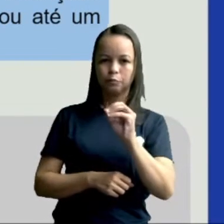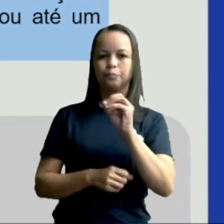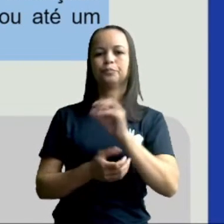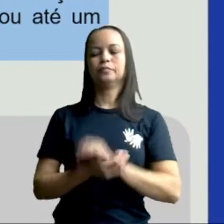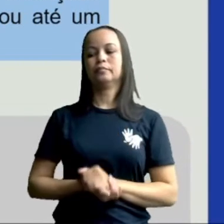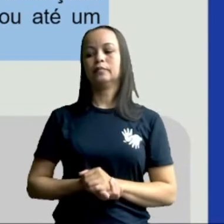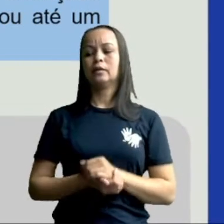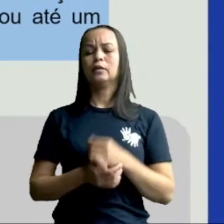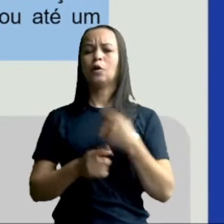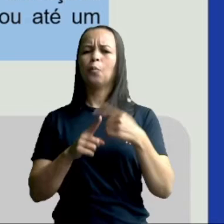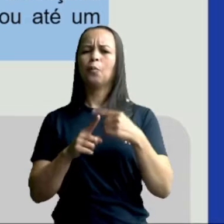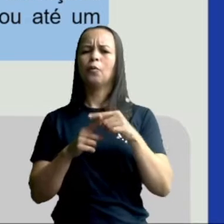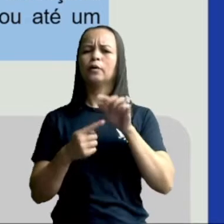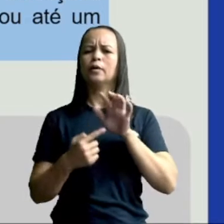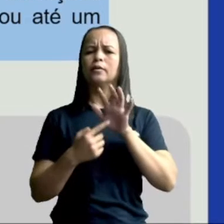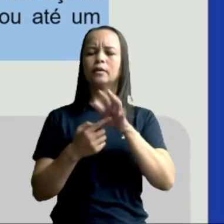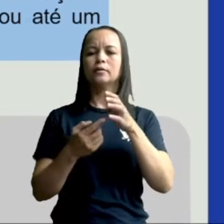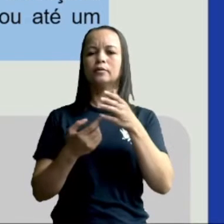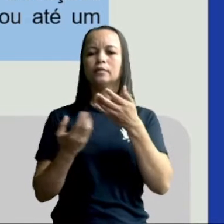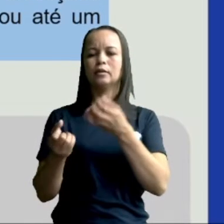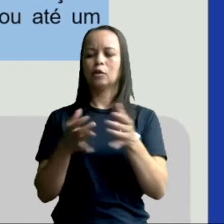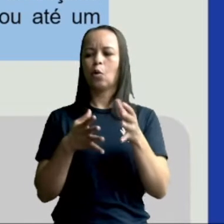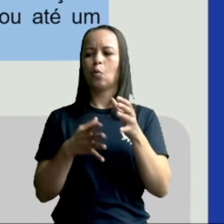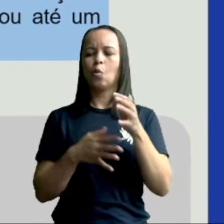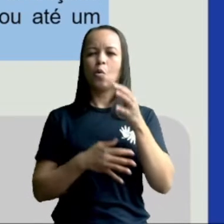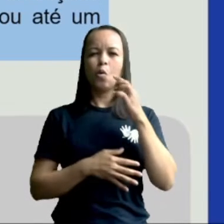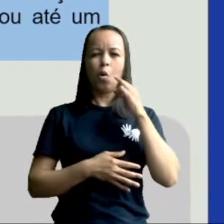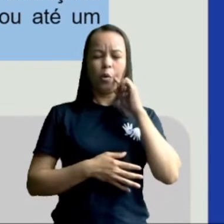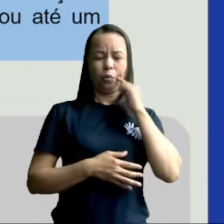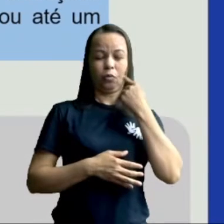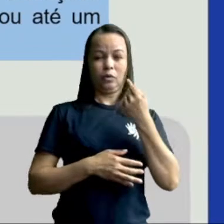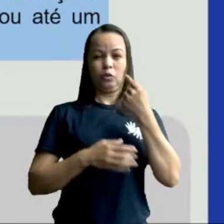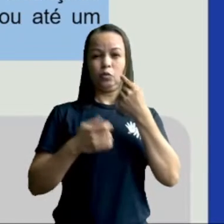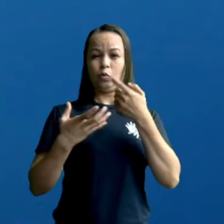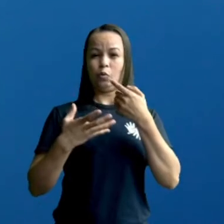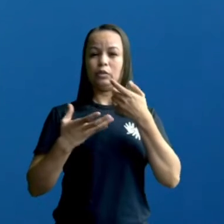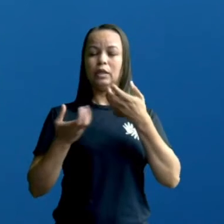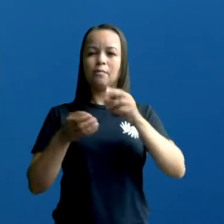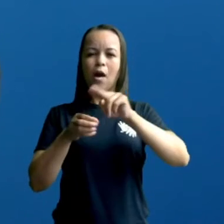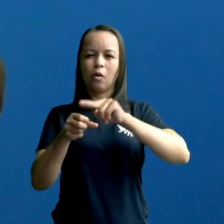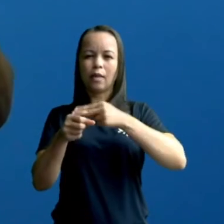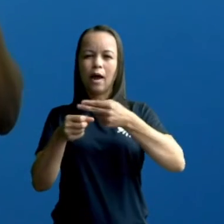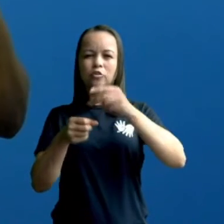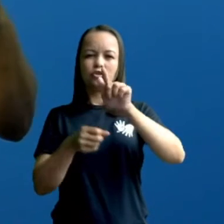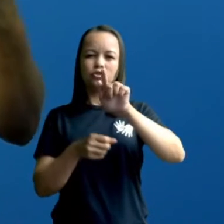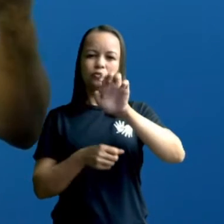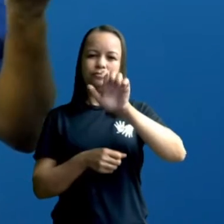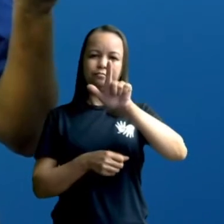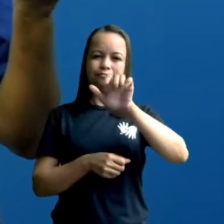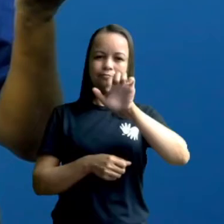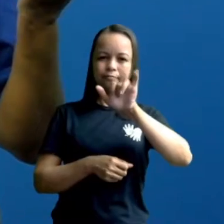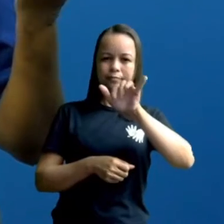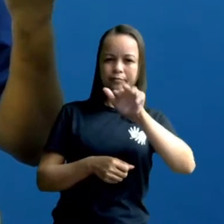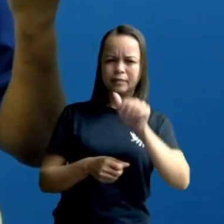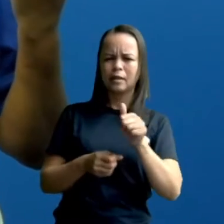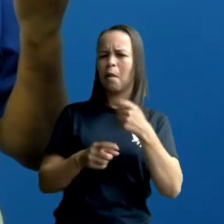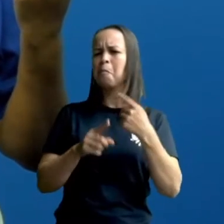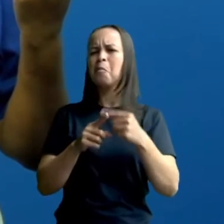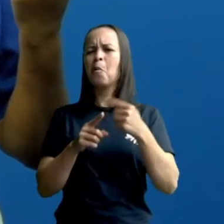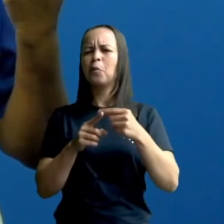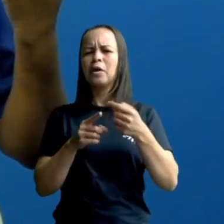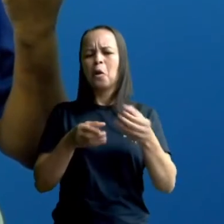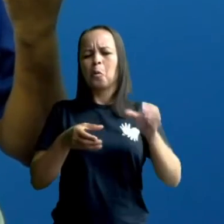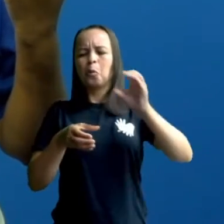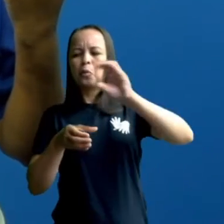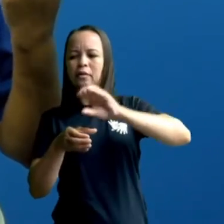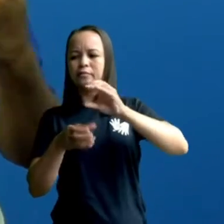tem por que se coloca o suco de limão na geleia. Vê só, olha para cá. Primeiro a gente se perguntou por que